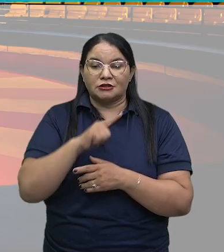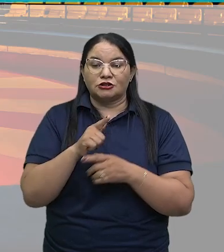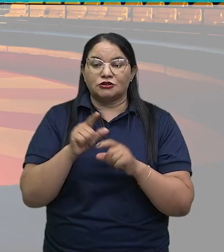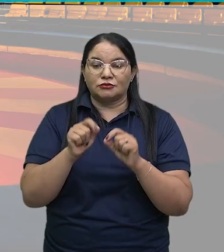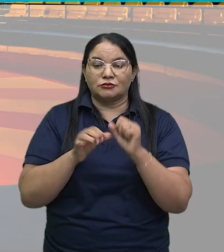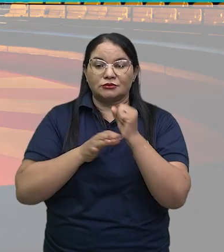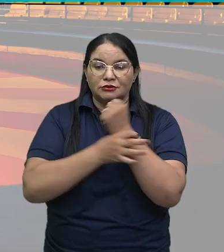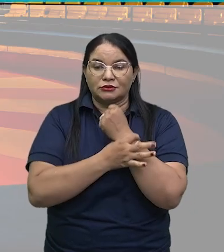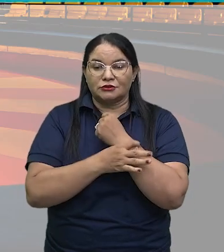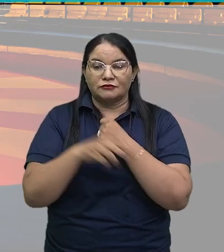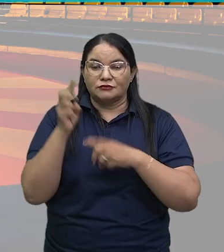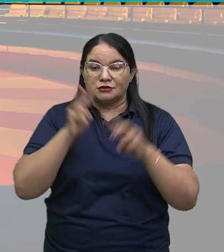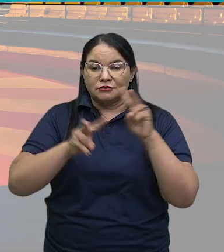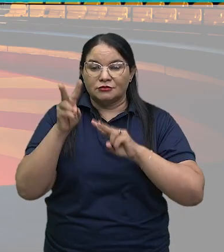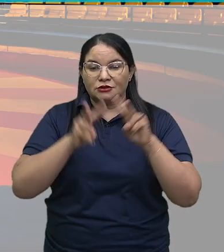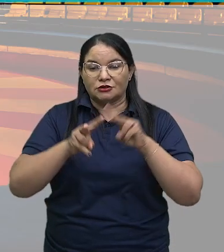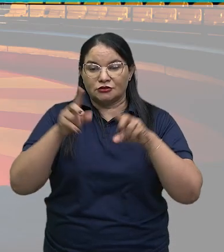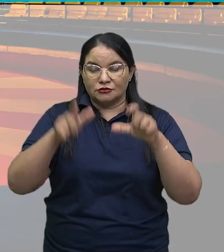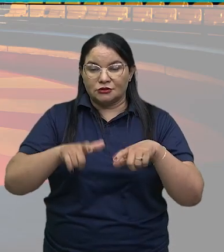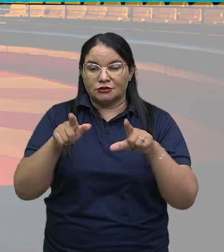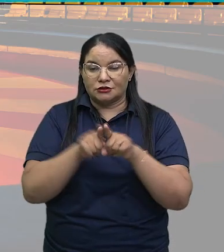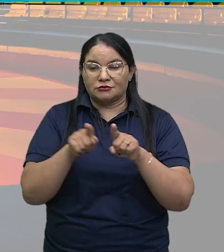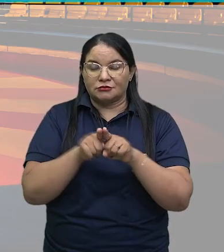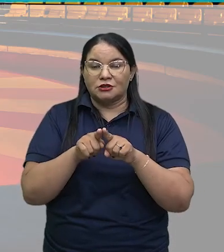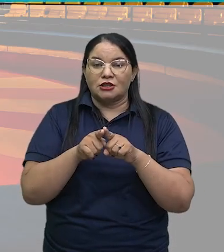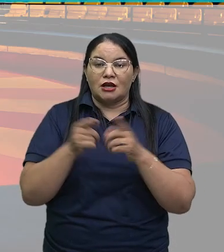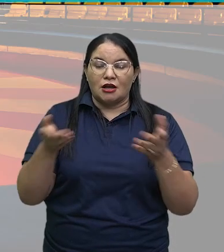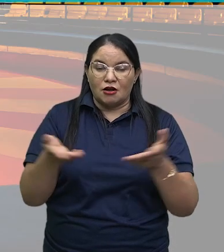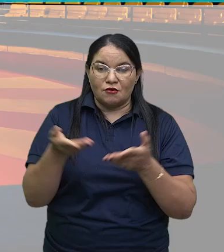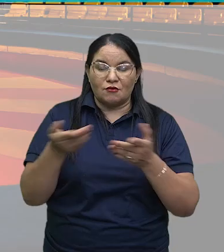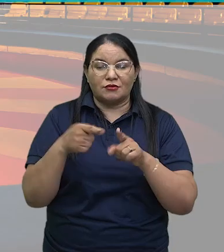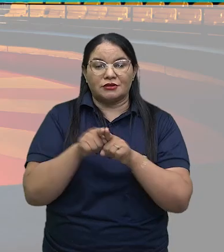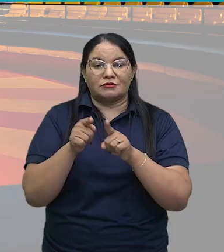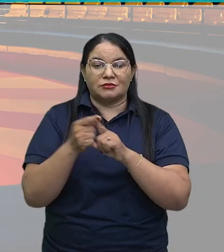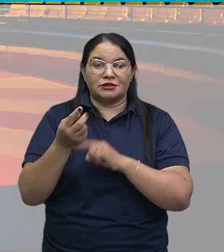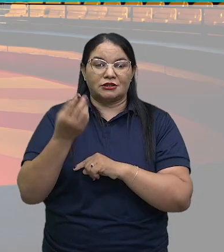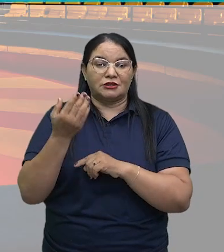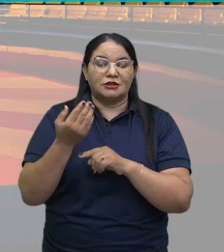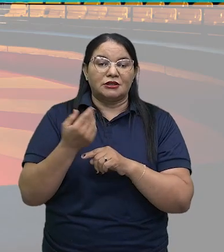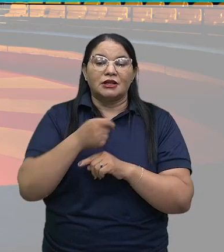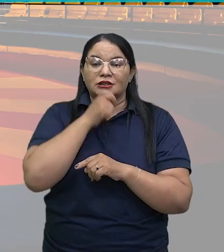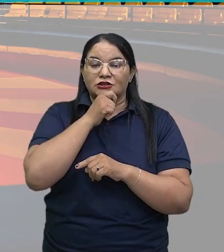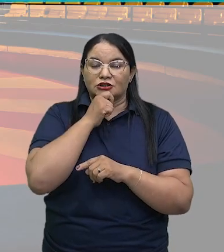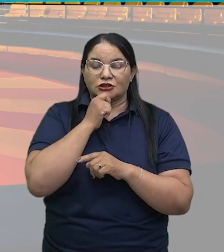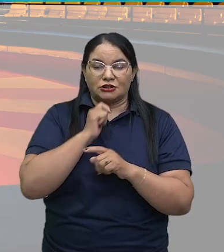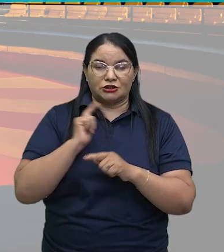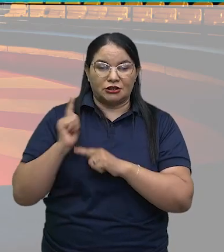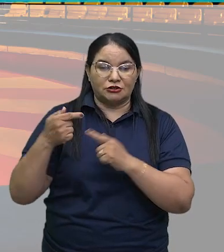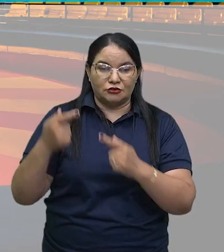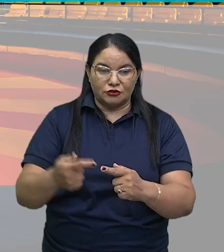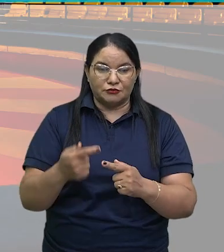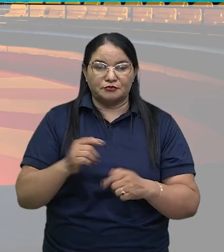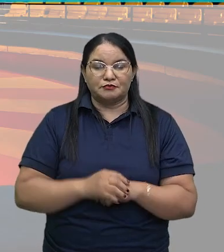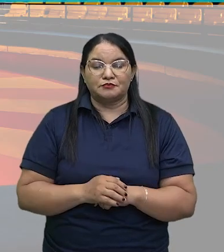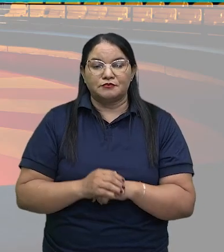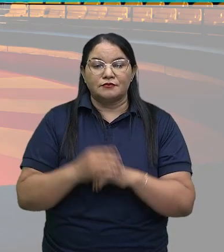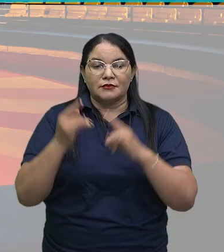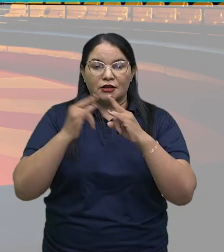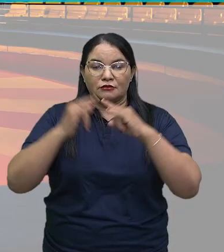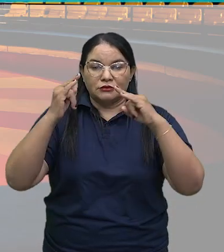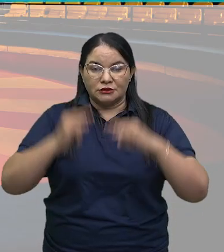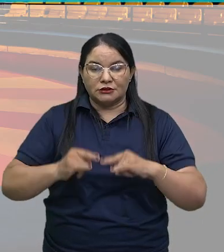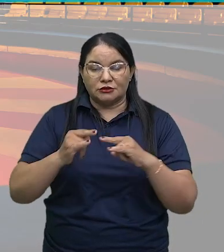visibilidade e um espaço de troca entre as novas e antigas gerações. O circo amazônico reflete